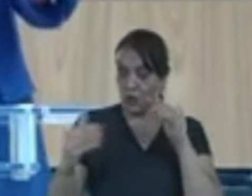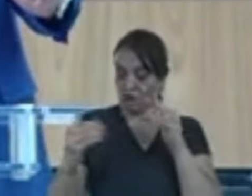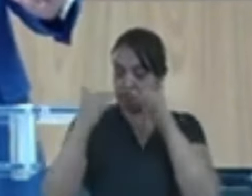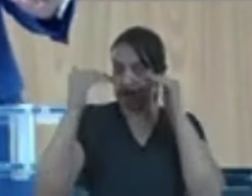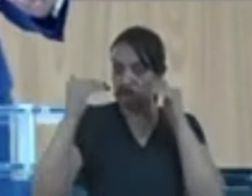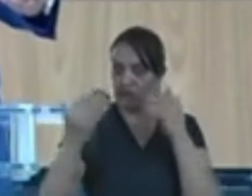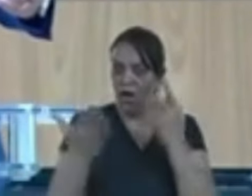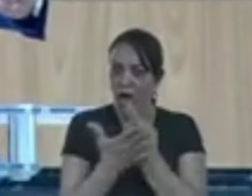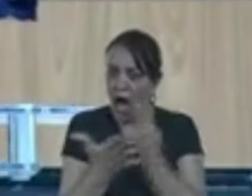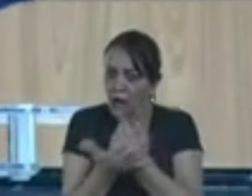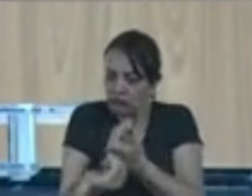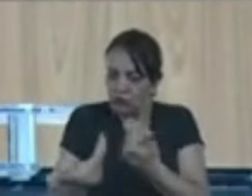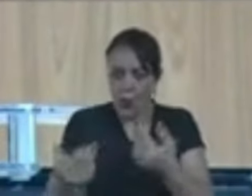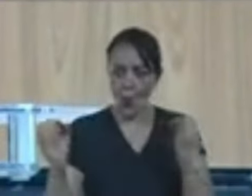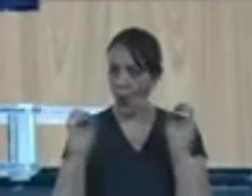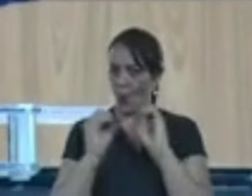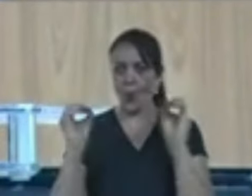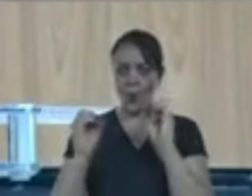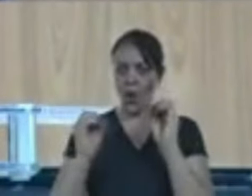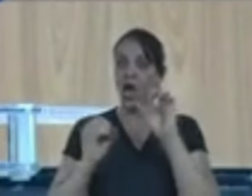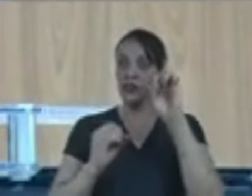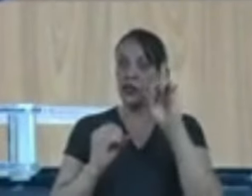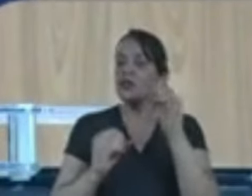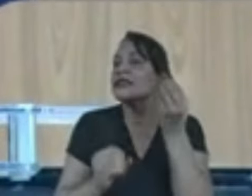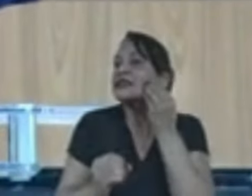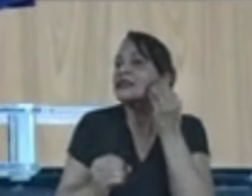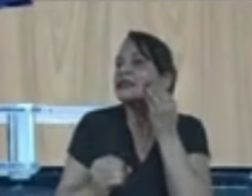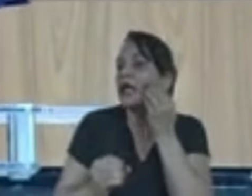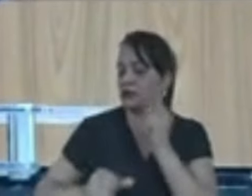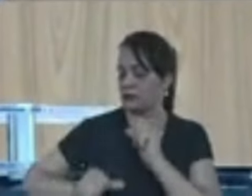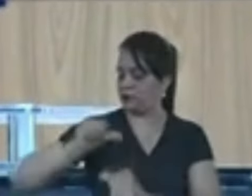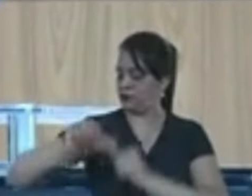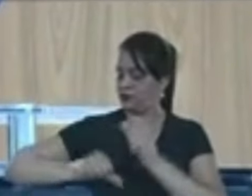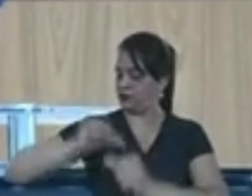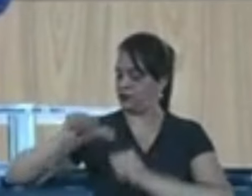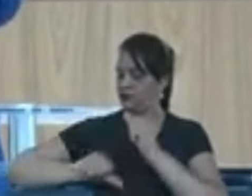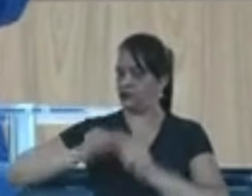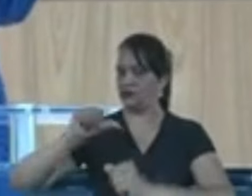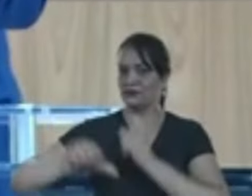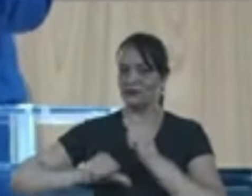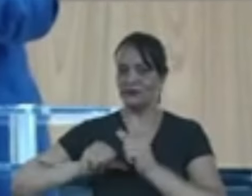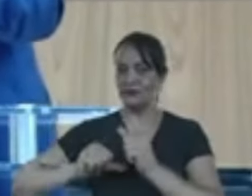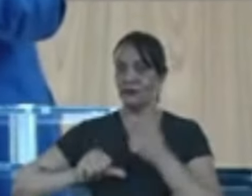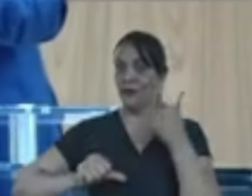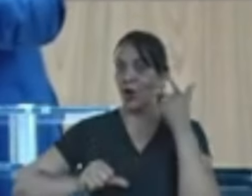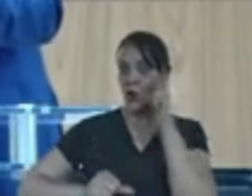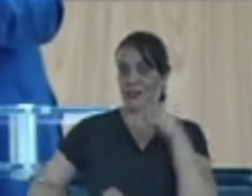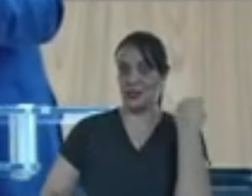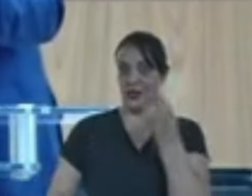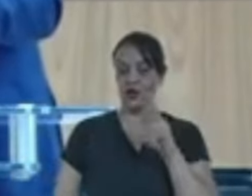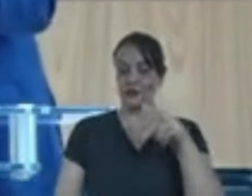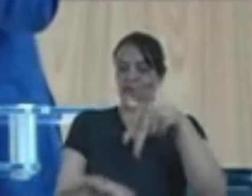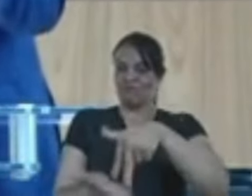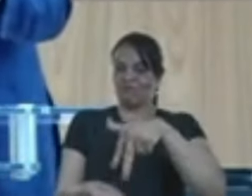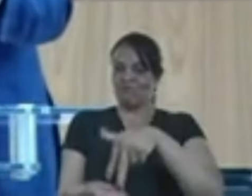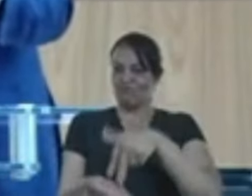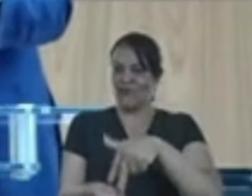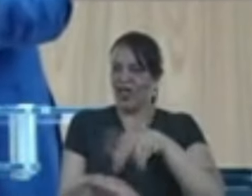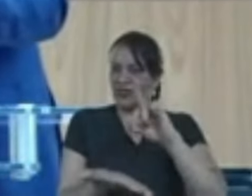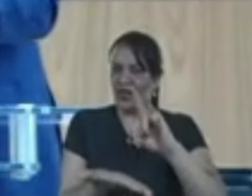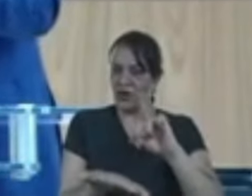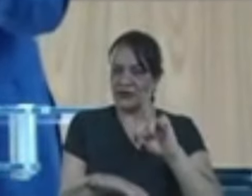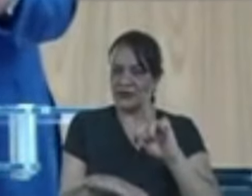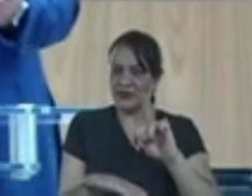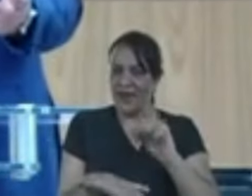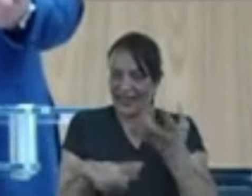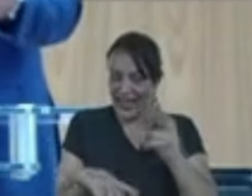erguer, sempre tenta nos restaurar das nossas deformidades e fazer com que fiquemos de pé. E ele não tem prazer que fiquemos de pé,